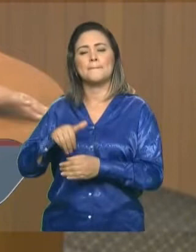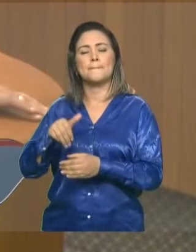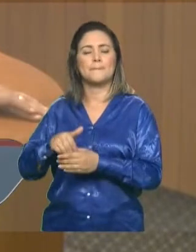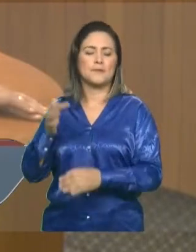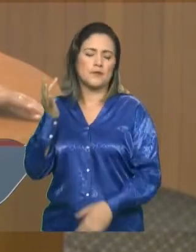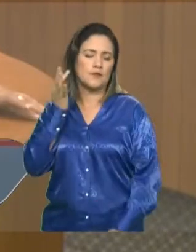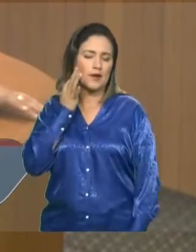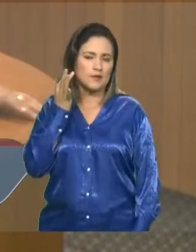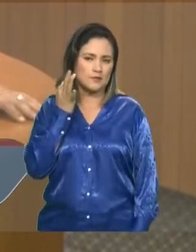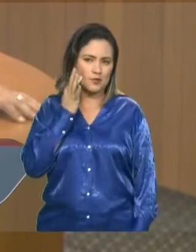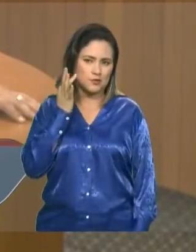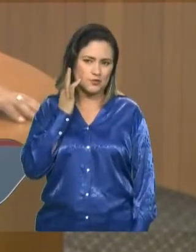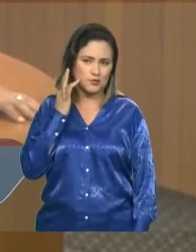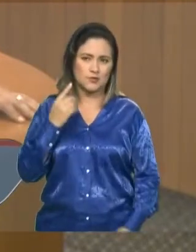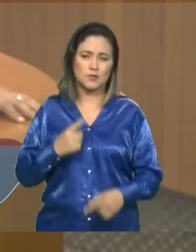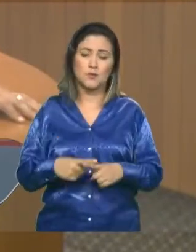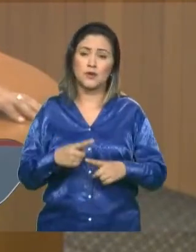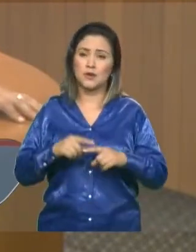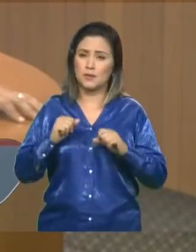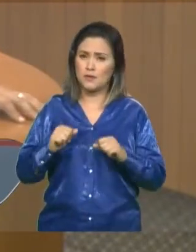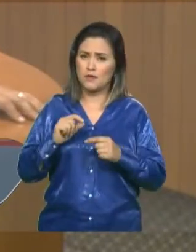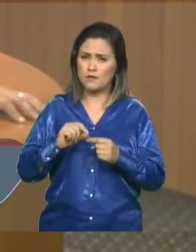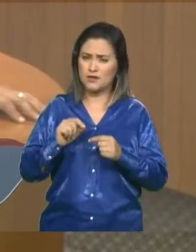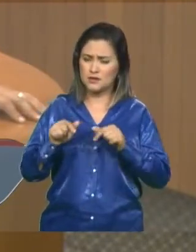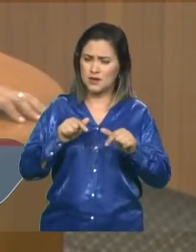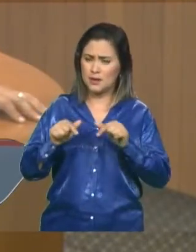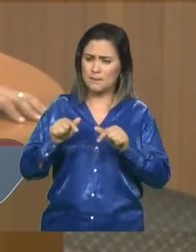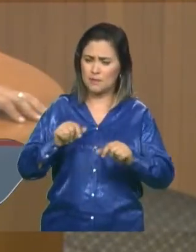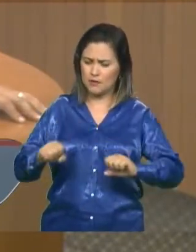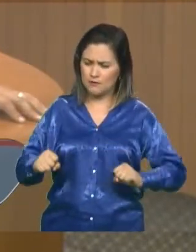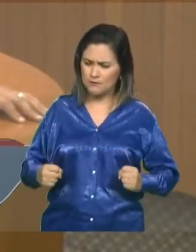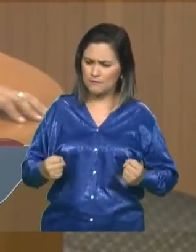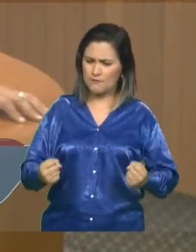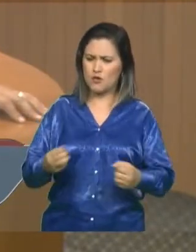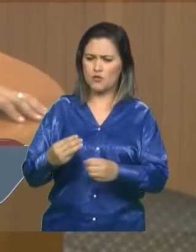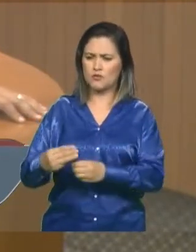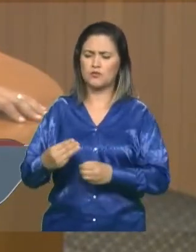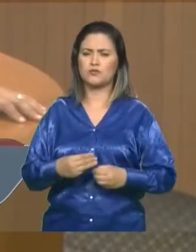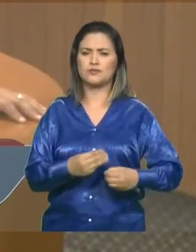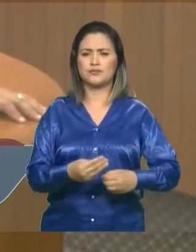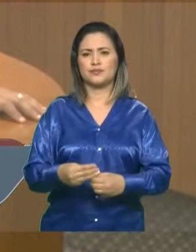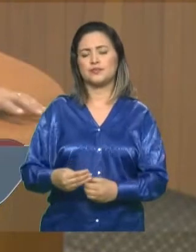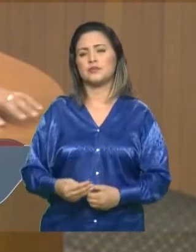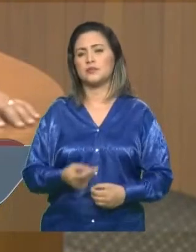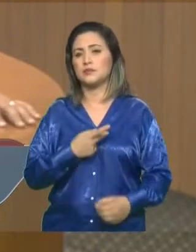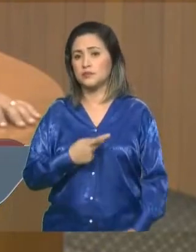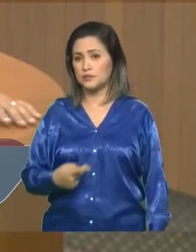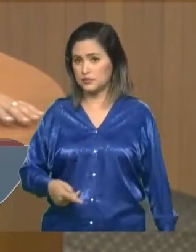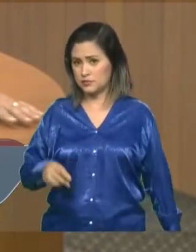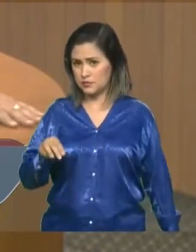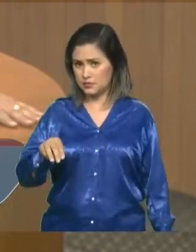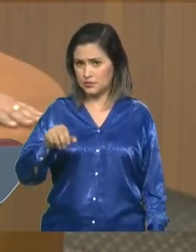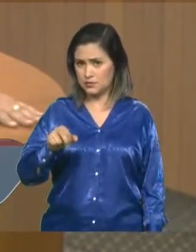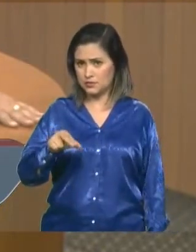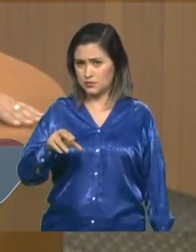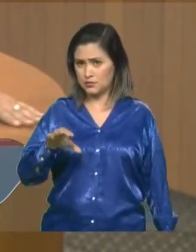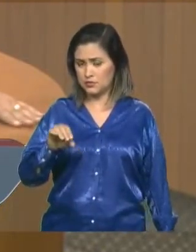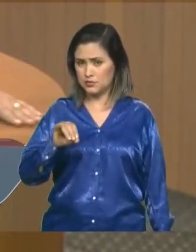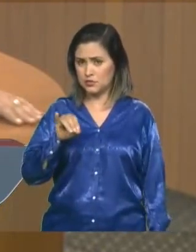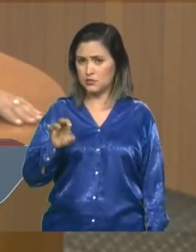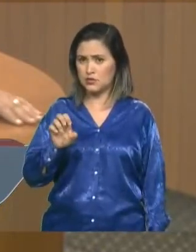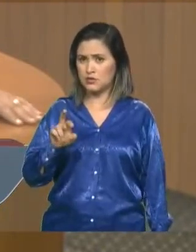que possa fazer um trabalho cada vez mais forte nos municípios. Presidente Márcio Gerri, que foi o deputado